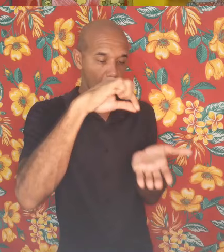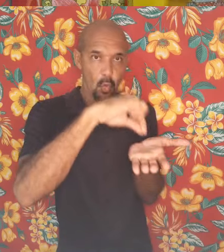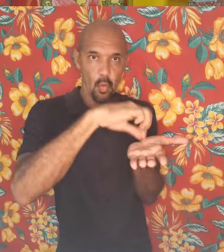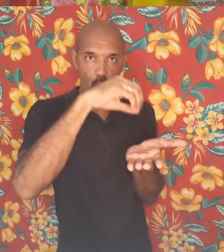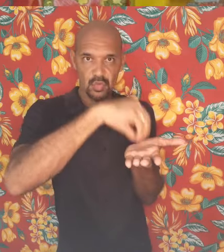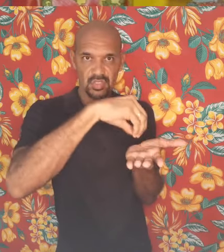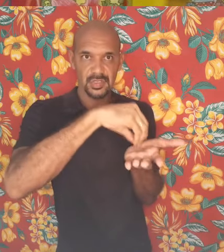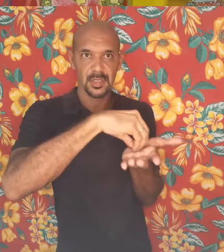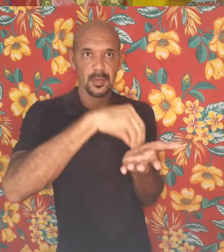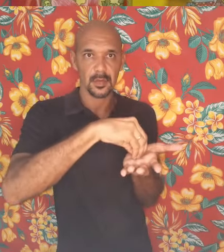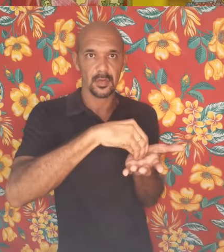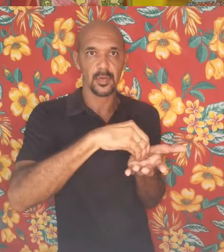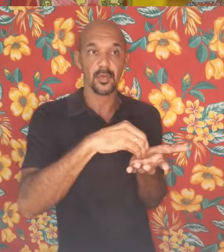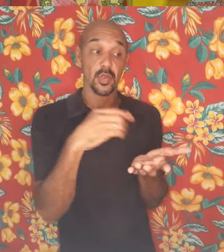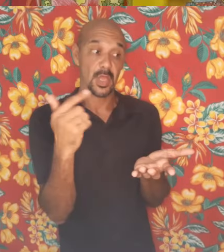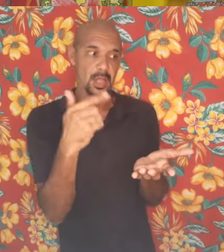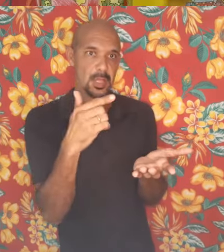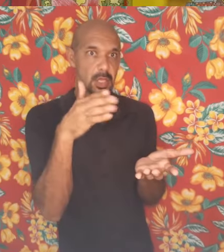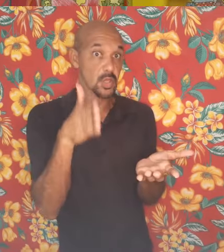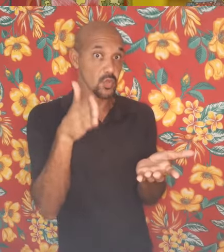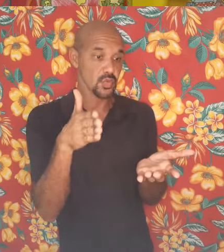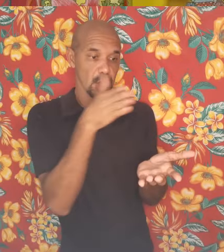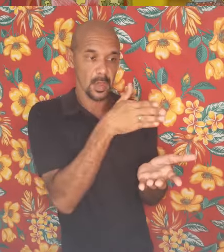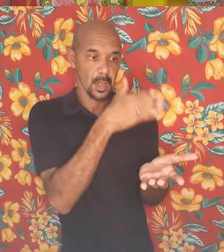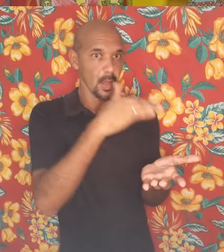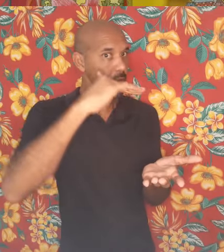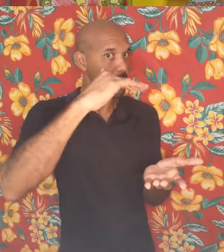um dos lados desse isopor.